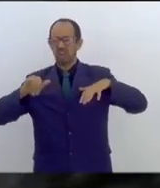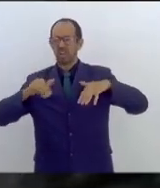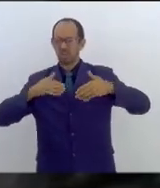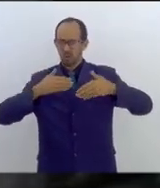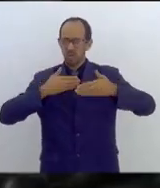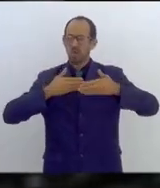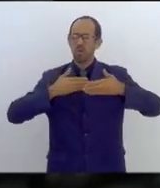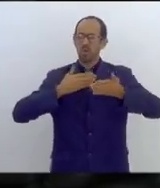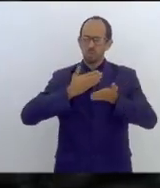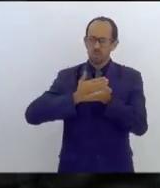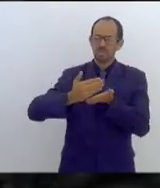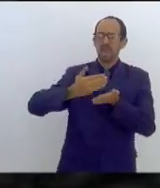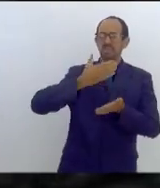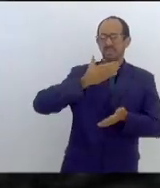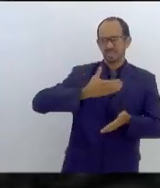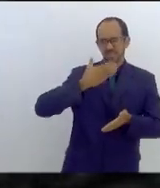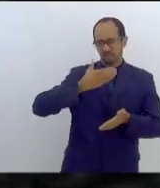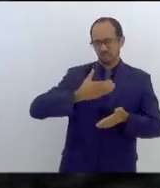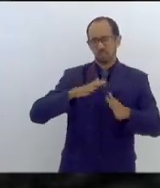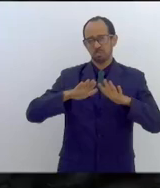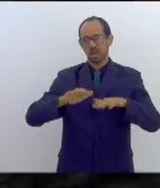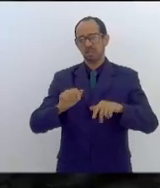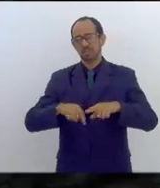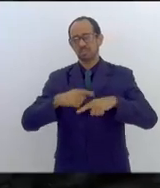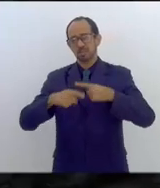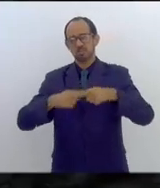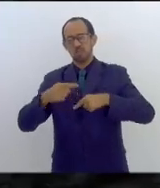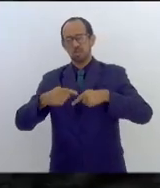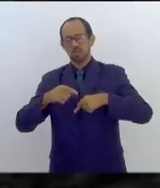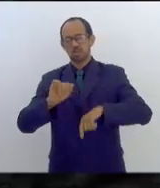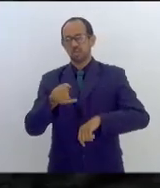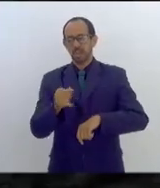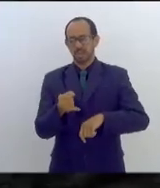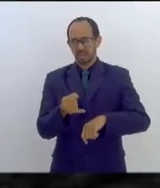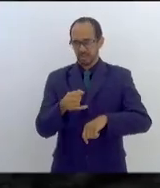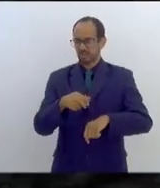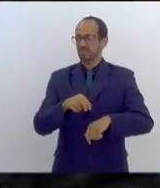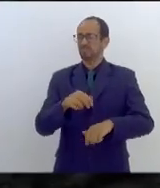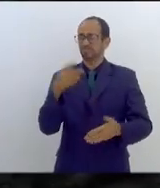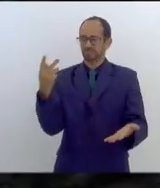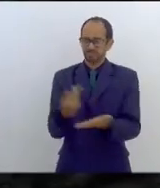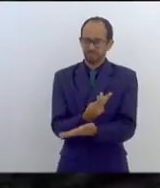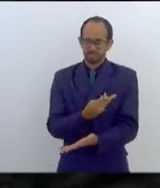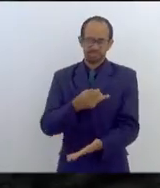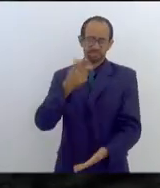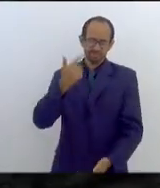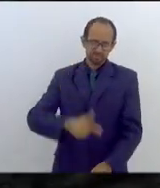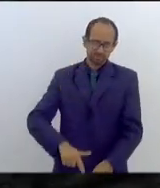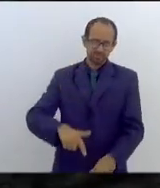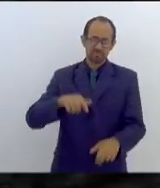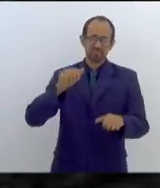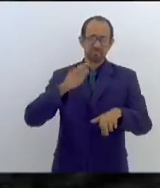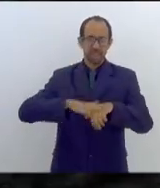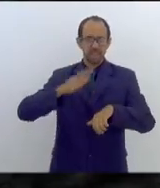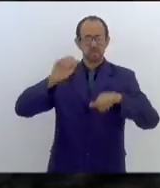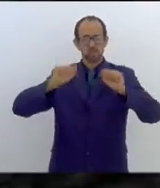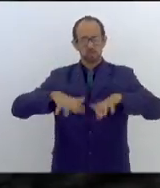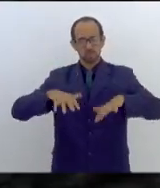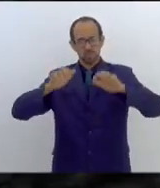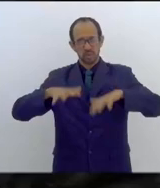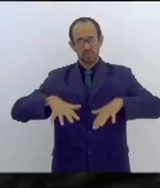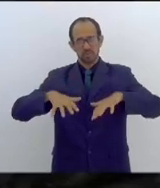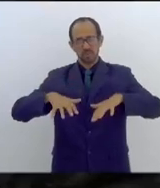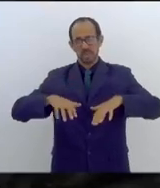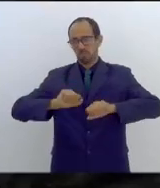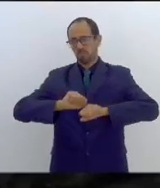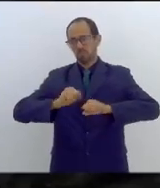iniciando o mês de dezembro, mas ao iniciar o mês de janeiro, teremos mais chuvas e não é possível que a gente